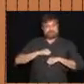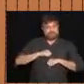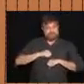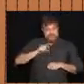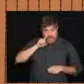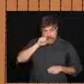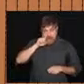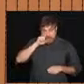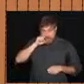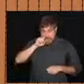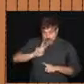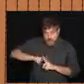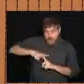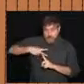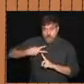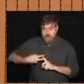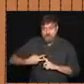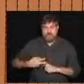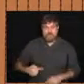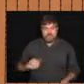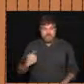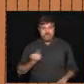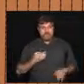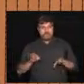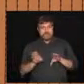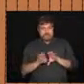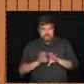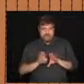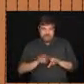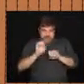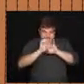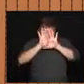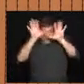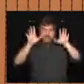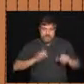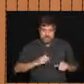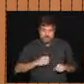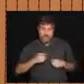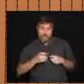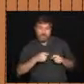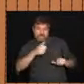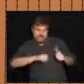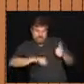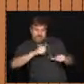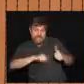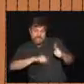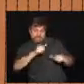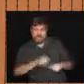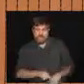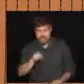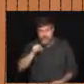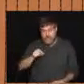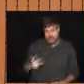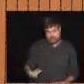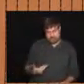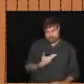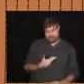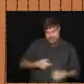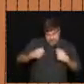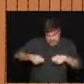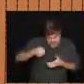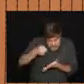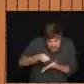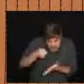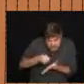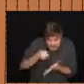o Covid-19. Então, nós estamos também dando, é claro, que aí a avaliação médica é que vai dizer, aquela cirurgia que for